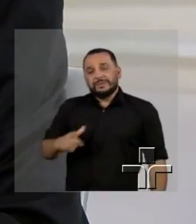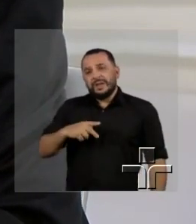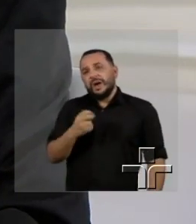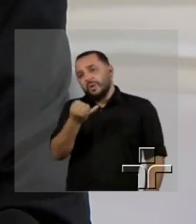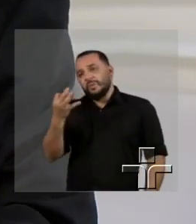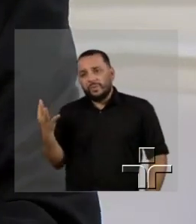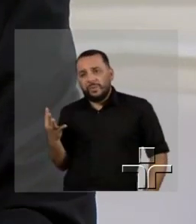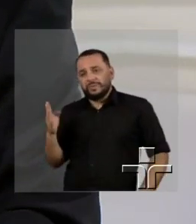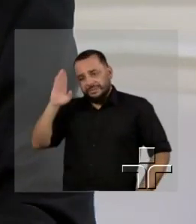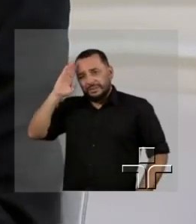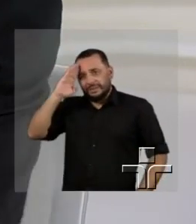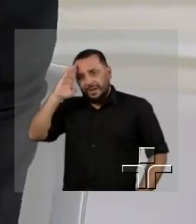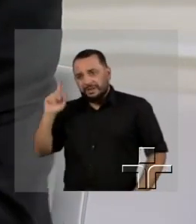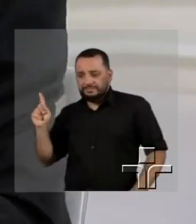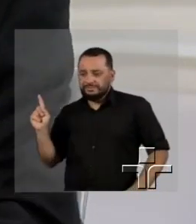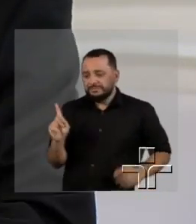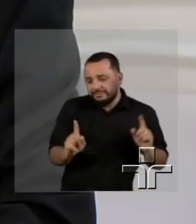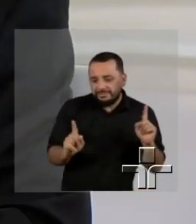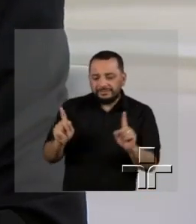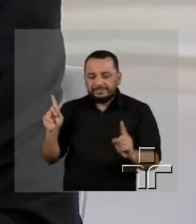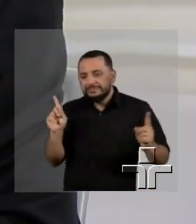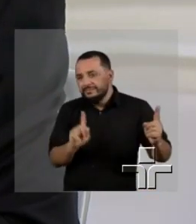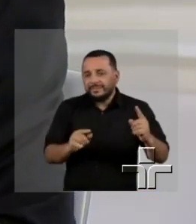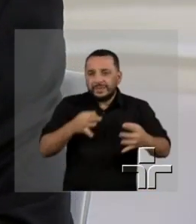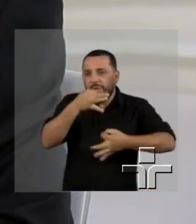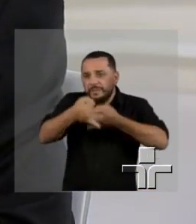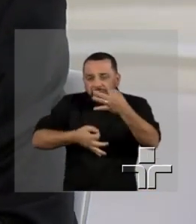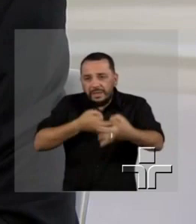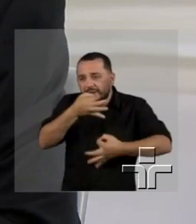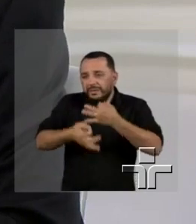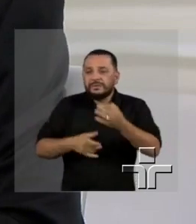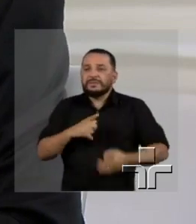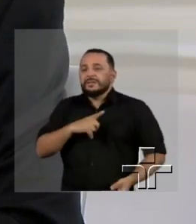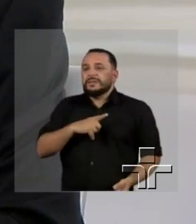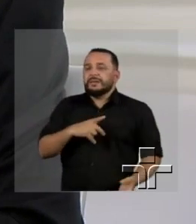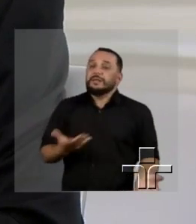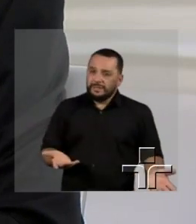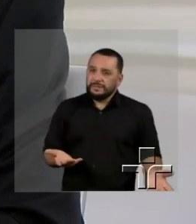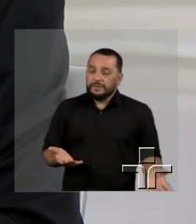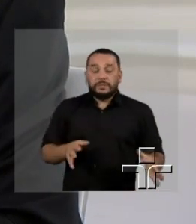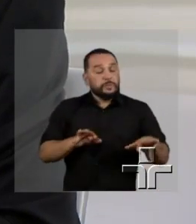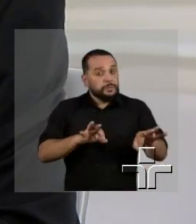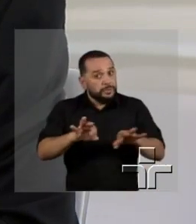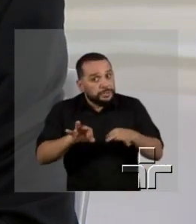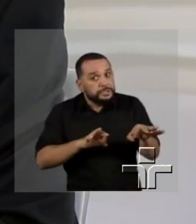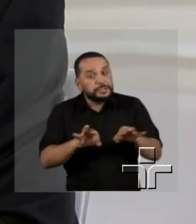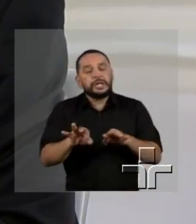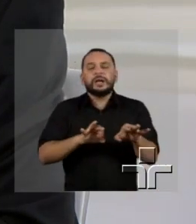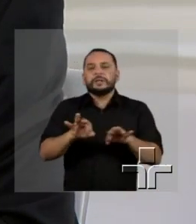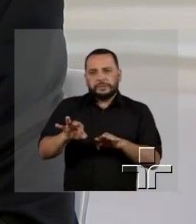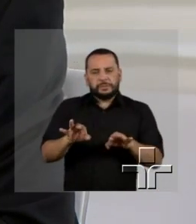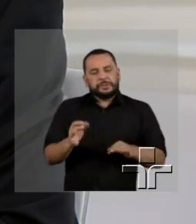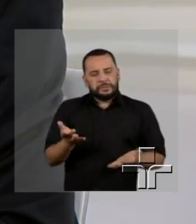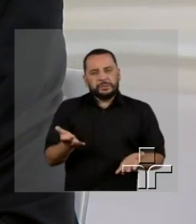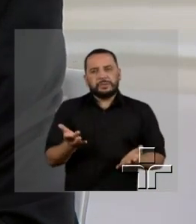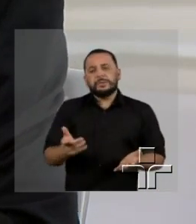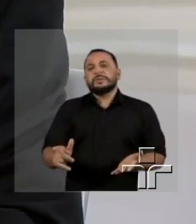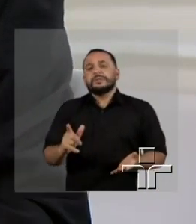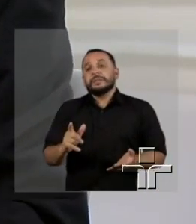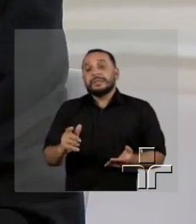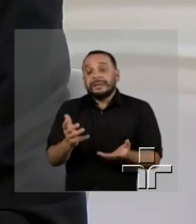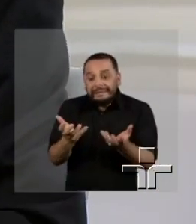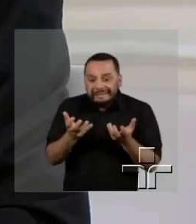entre esses grupos, qual que é a diferença ideológica? Em outras palavras, qual é o projeto de país que os